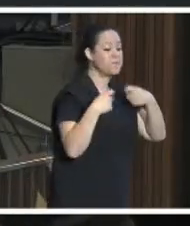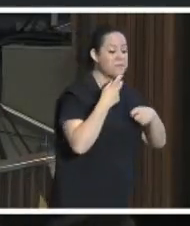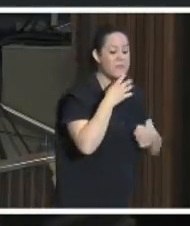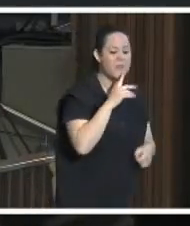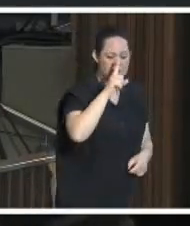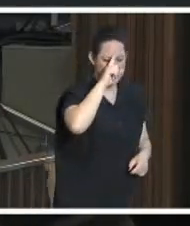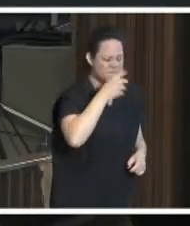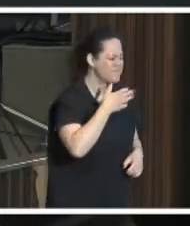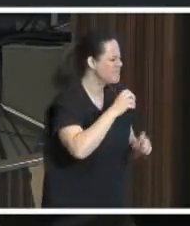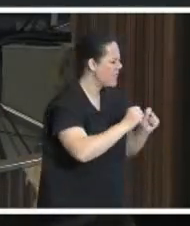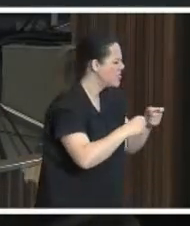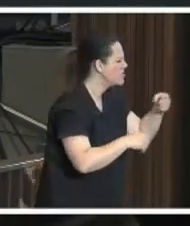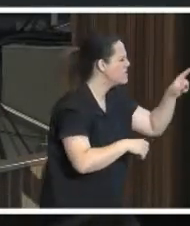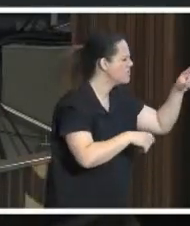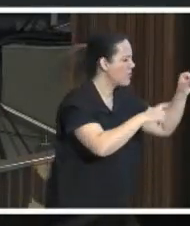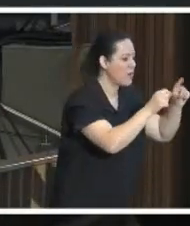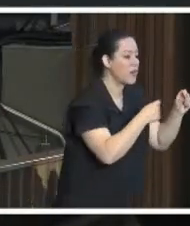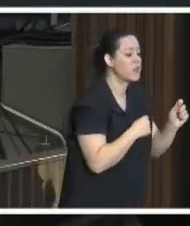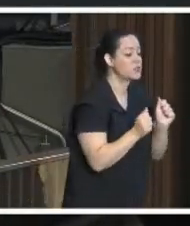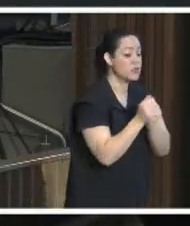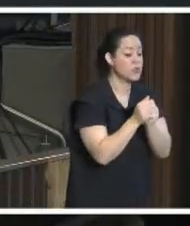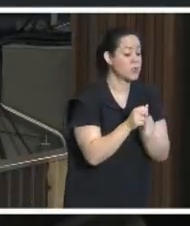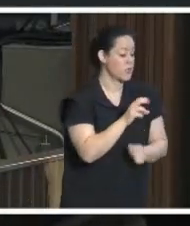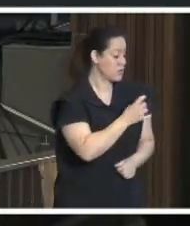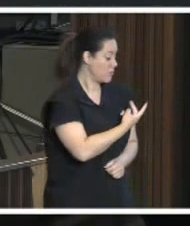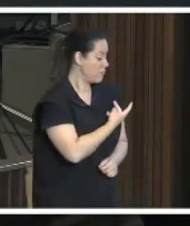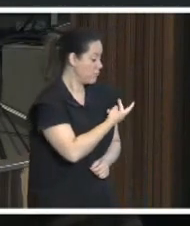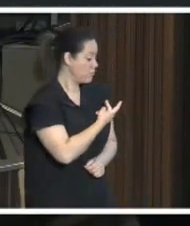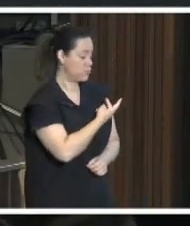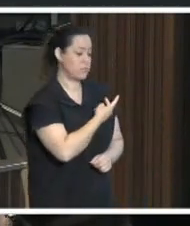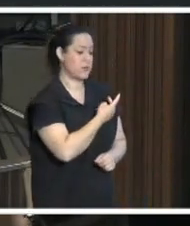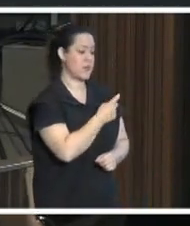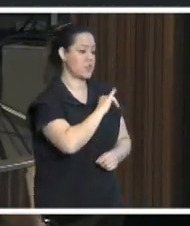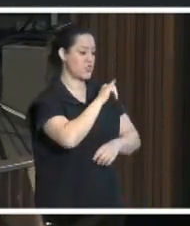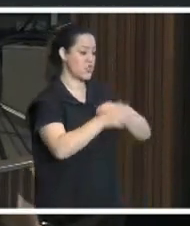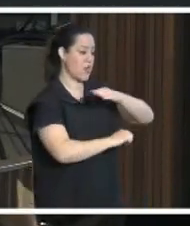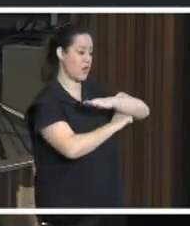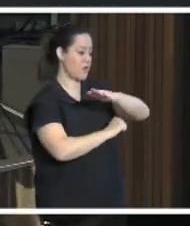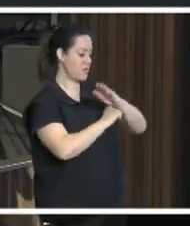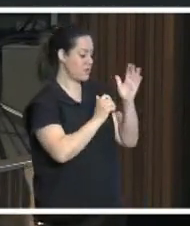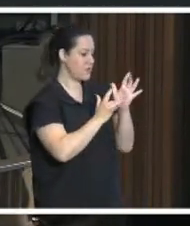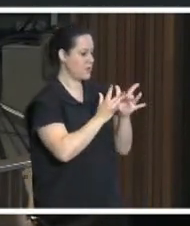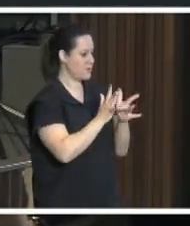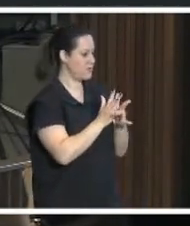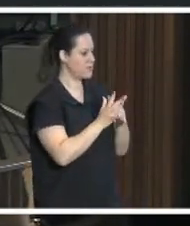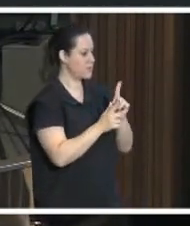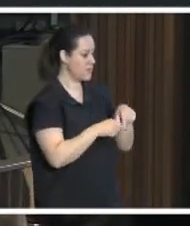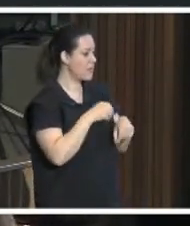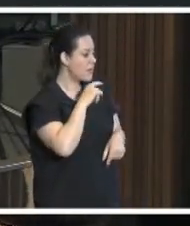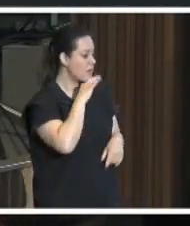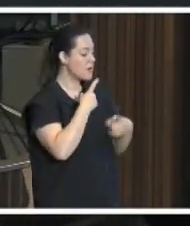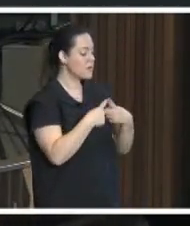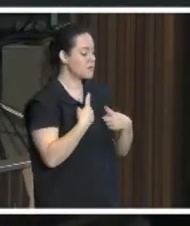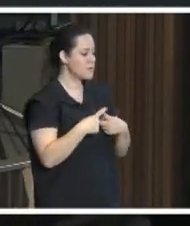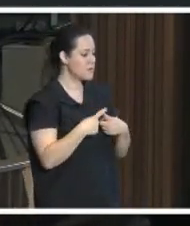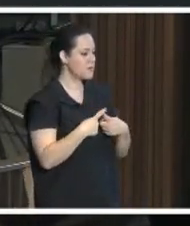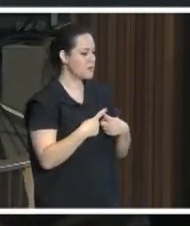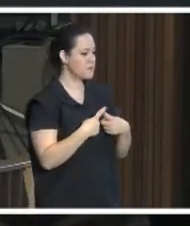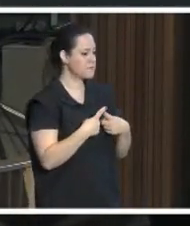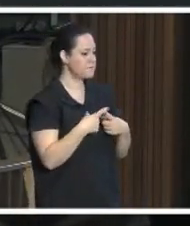só para Jesus subir com ele lá. E naquele tempo isso era uma coisa muito ruim, porque estavam